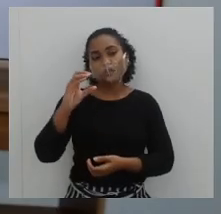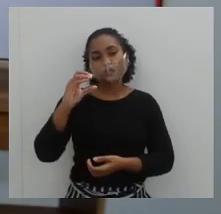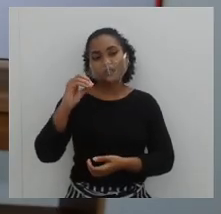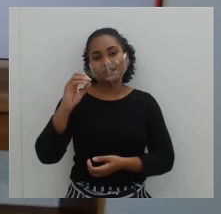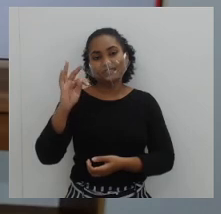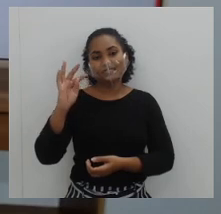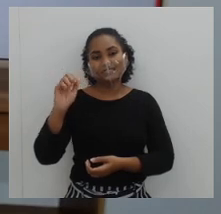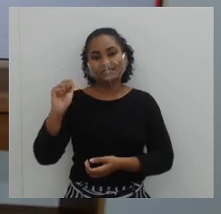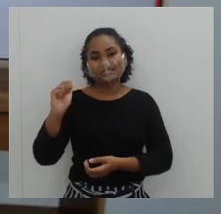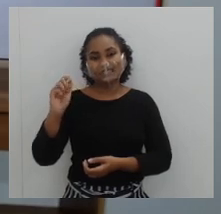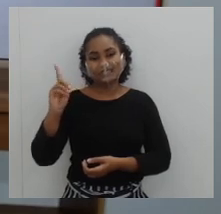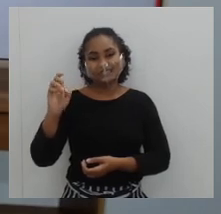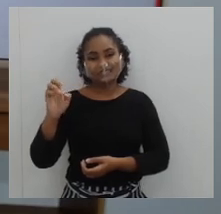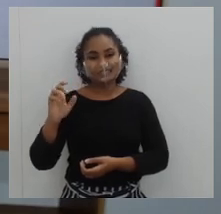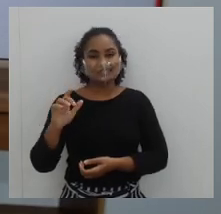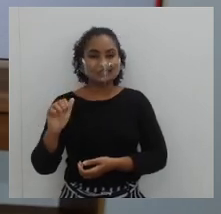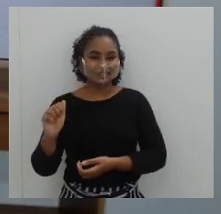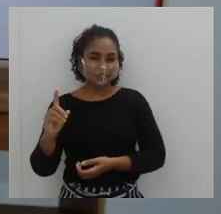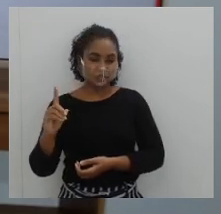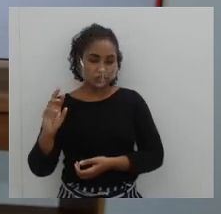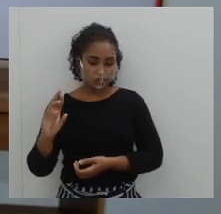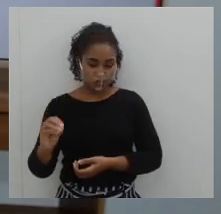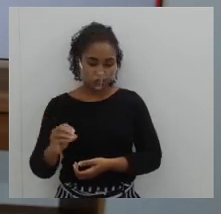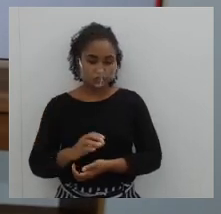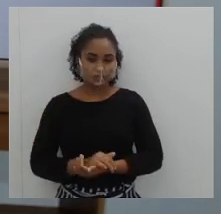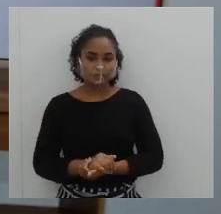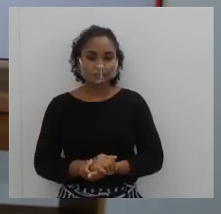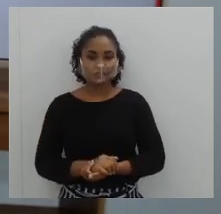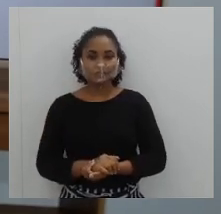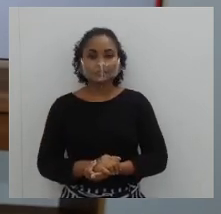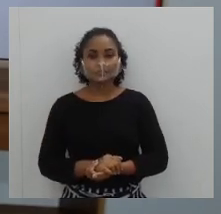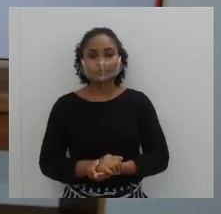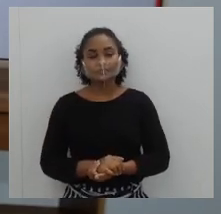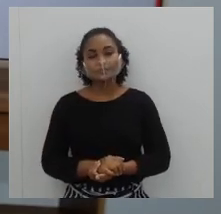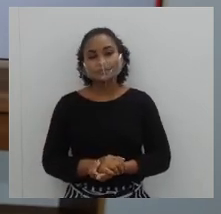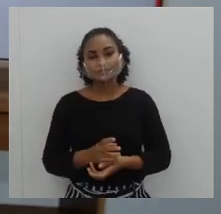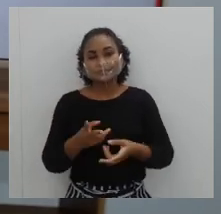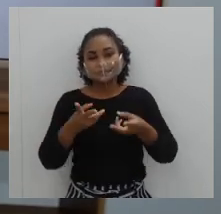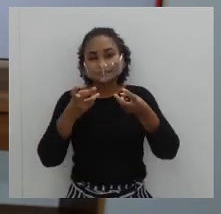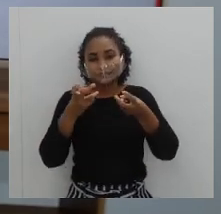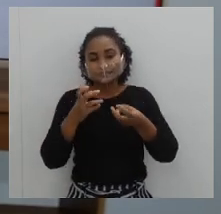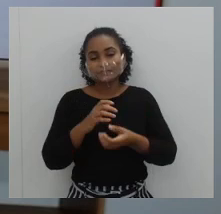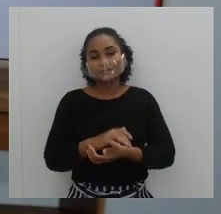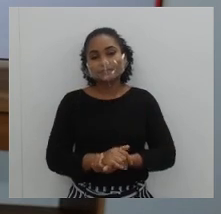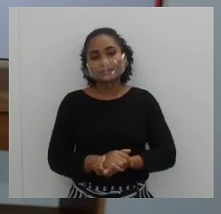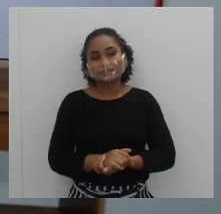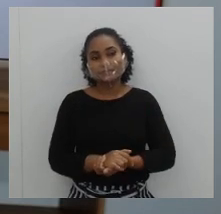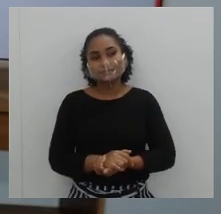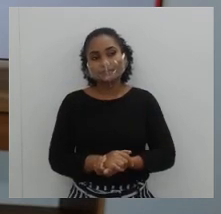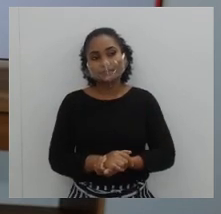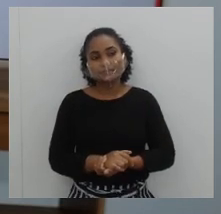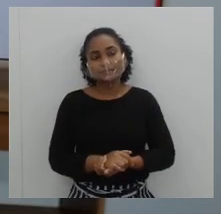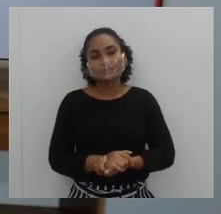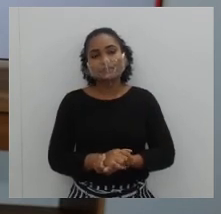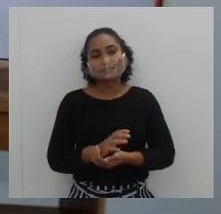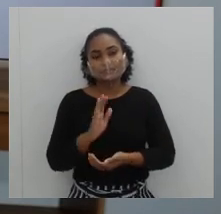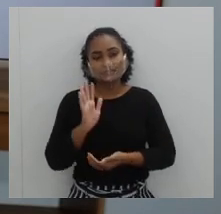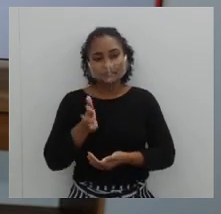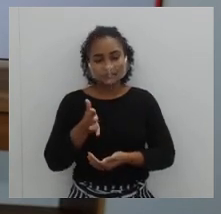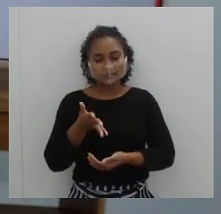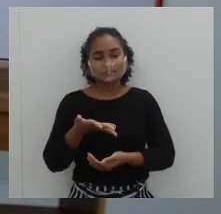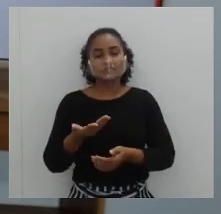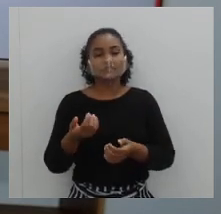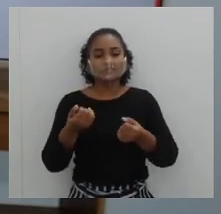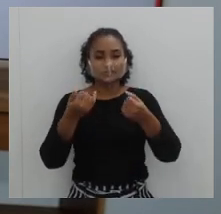octaedro e não octoedro, certo? Então, os poliedros regulares são aqueles